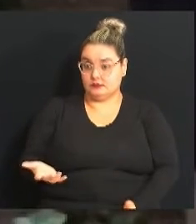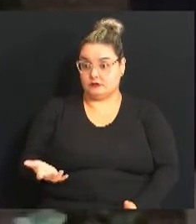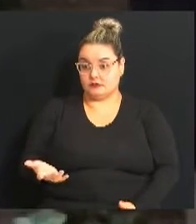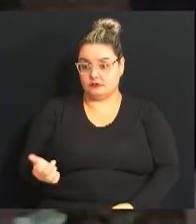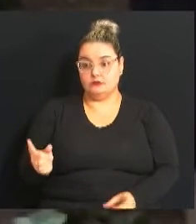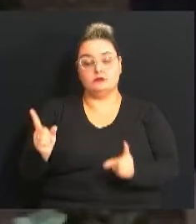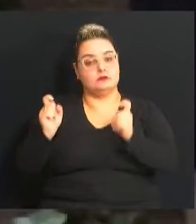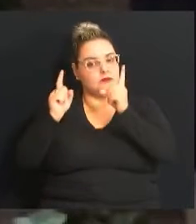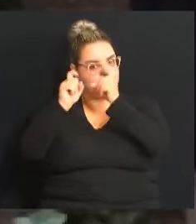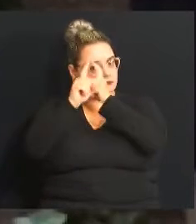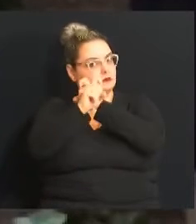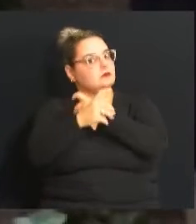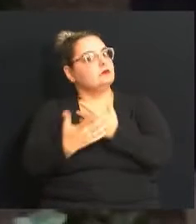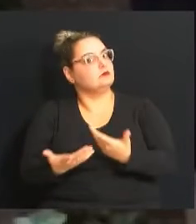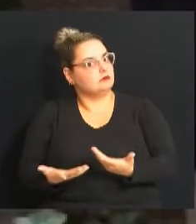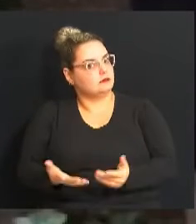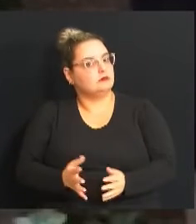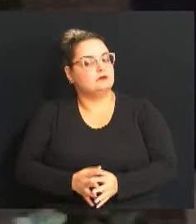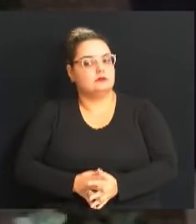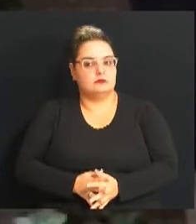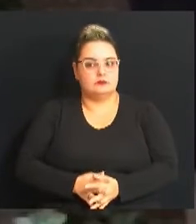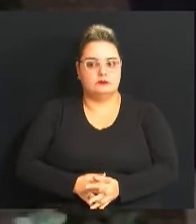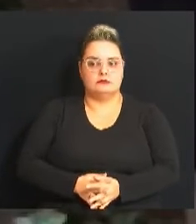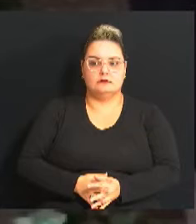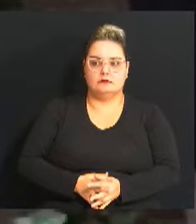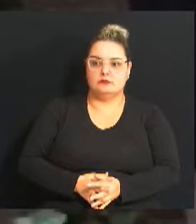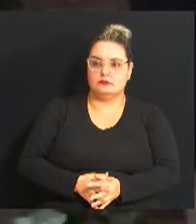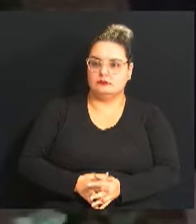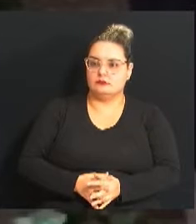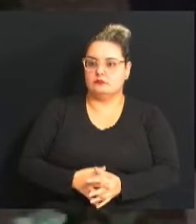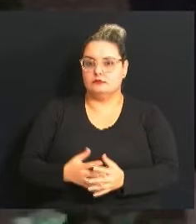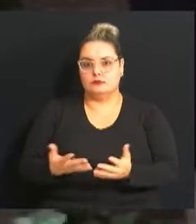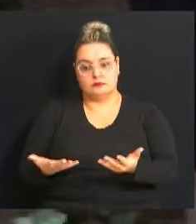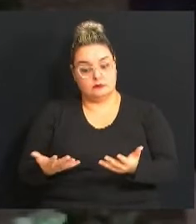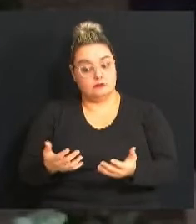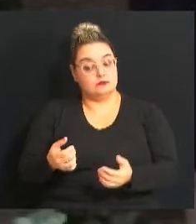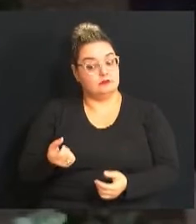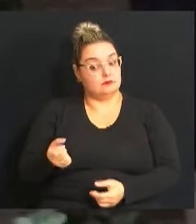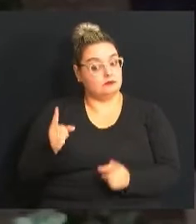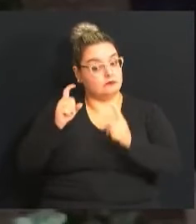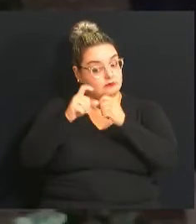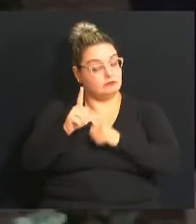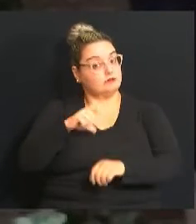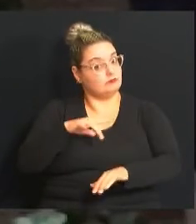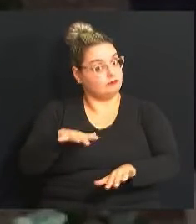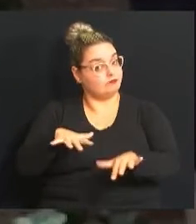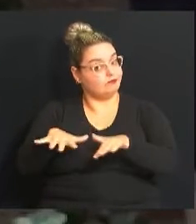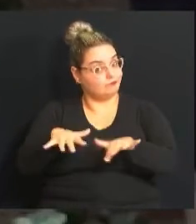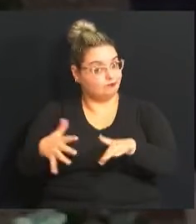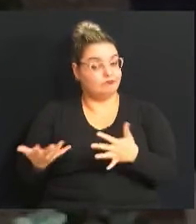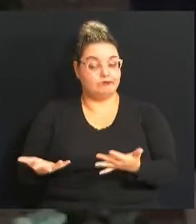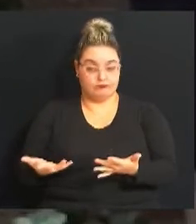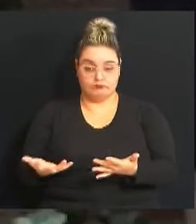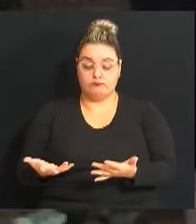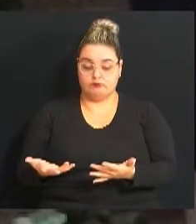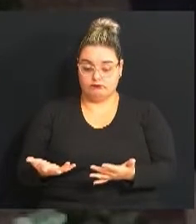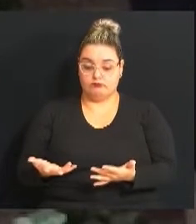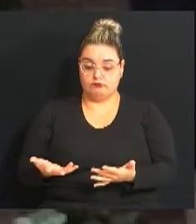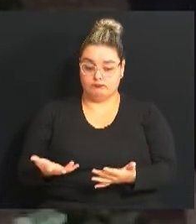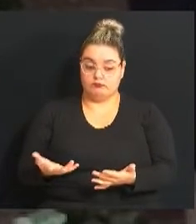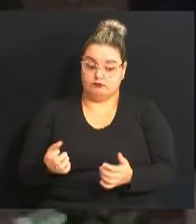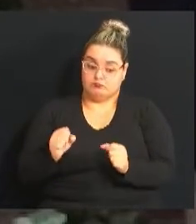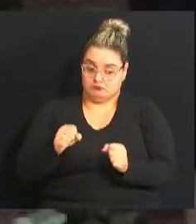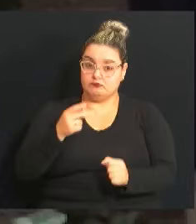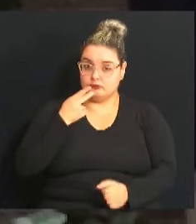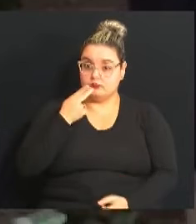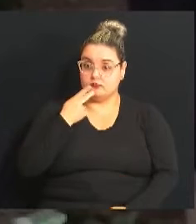muito difícil de obter algum movimento. Espera-se, e pode-se dizer isso, lógico,